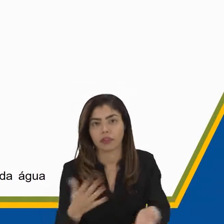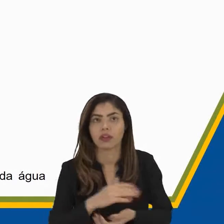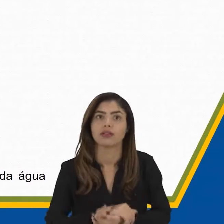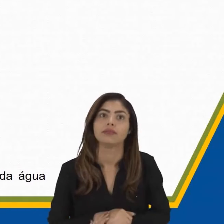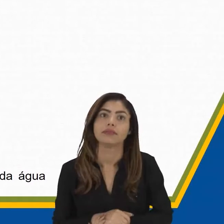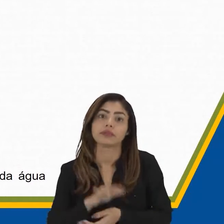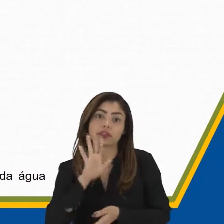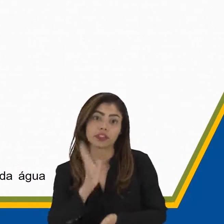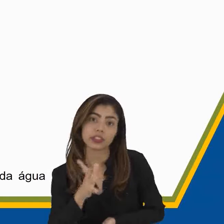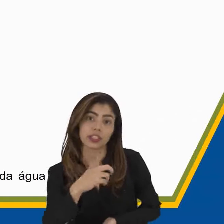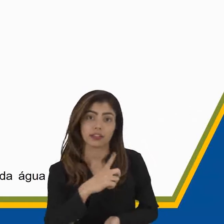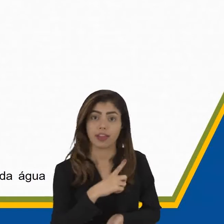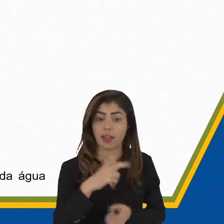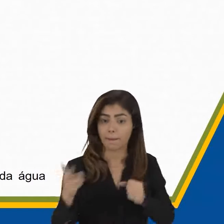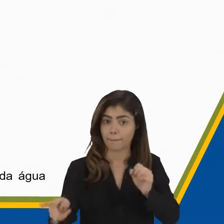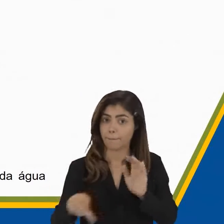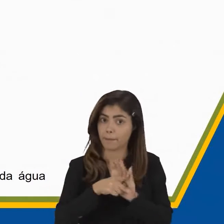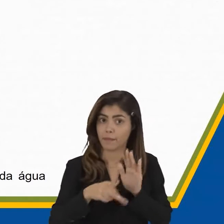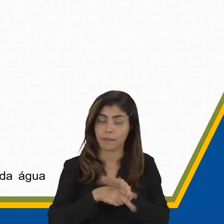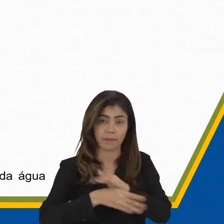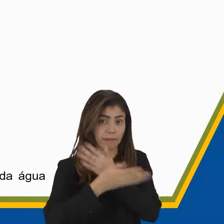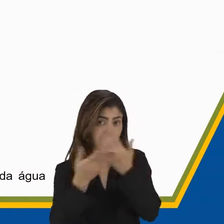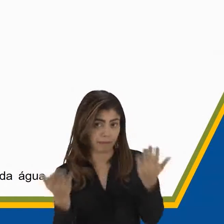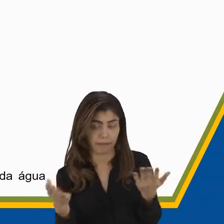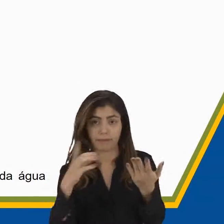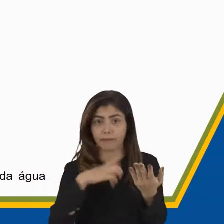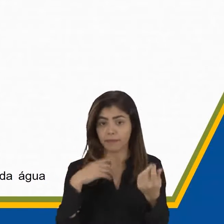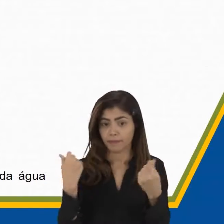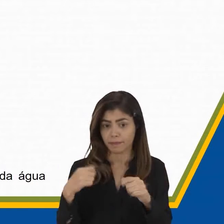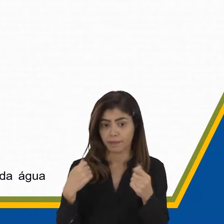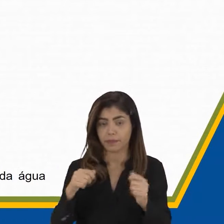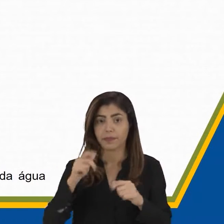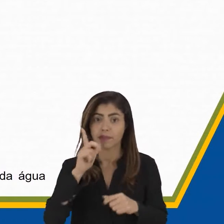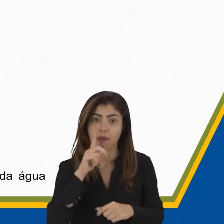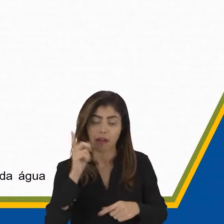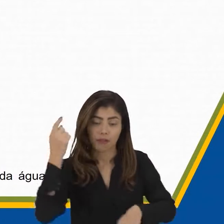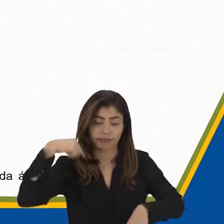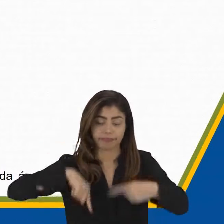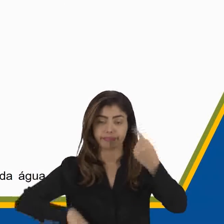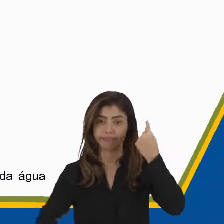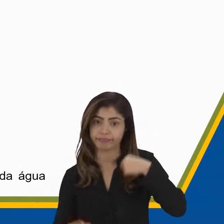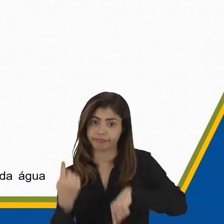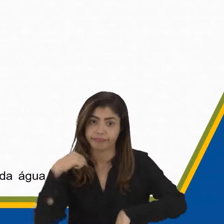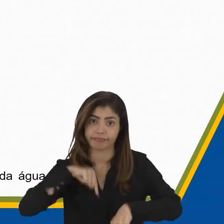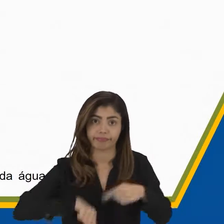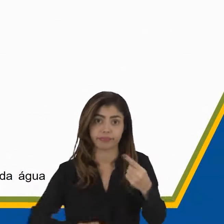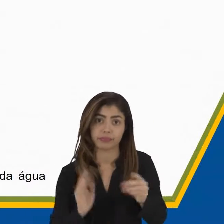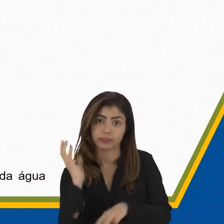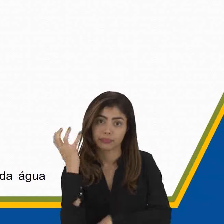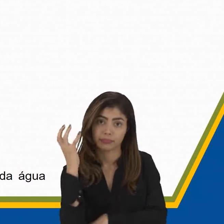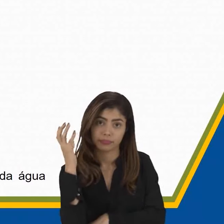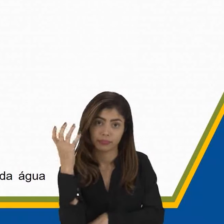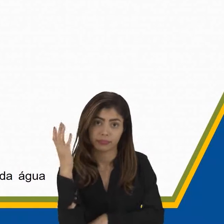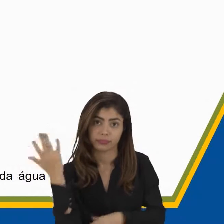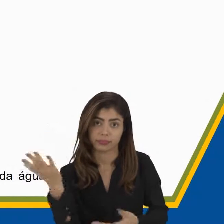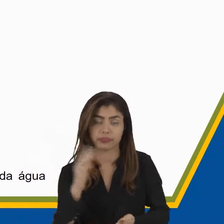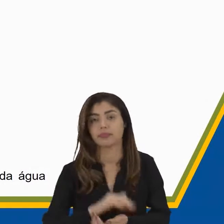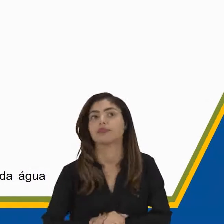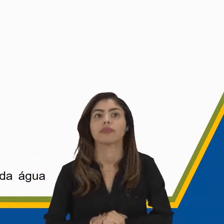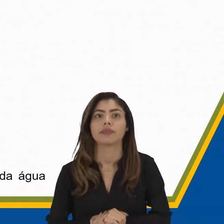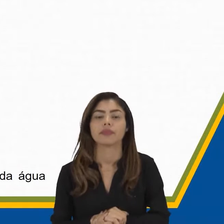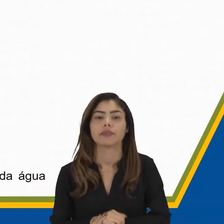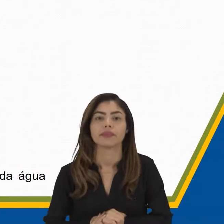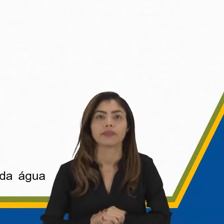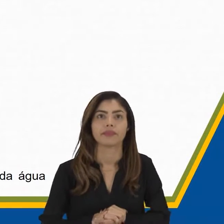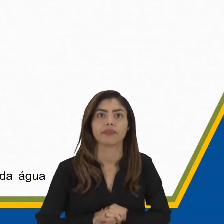veias, e as plantas vão ter seus próprios vasos, porque elas precisam que a água circule em todo o seu, né, o seu corpo ali, o